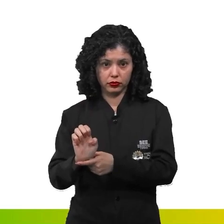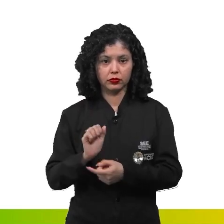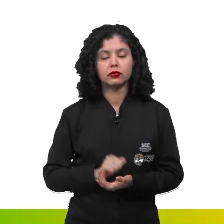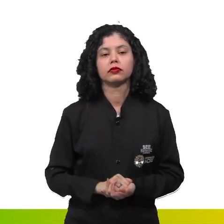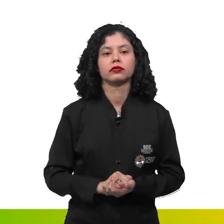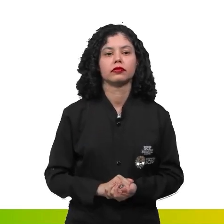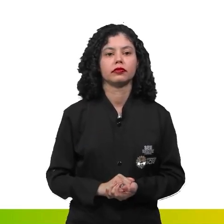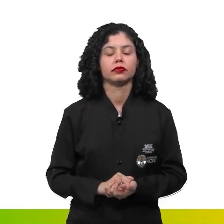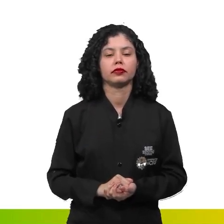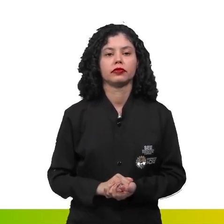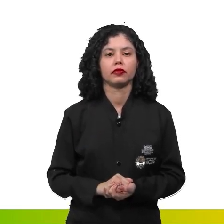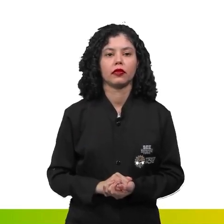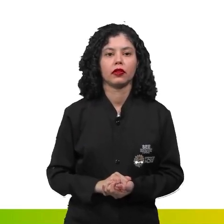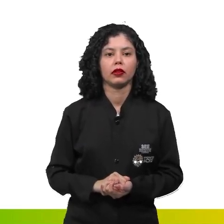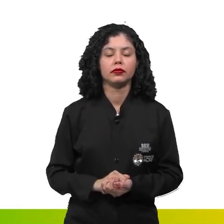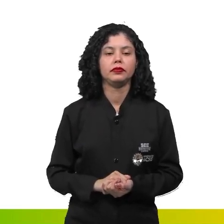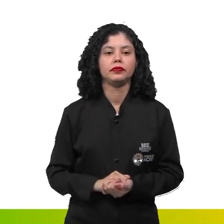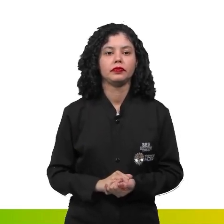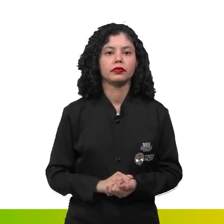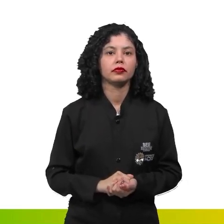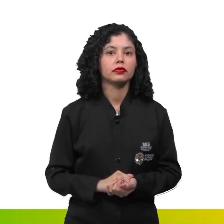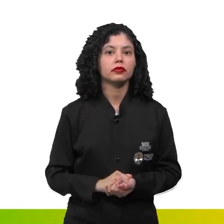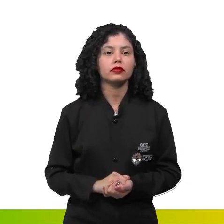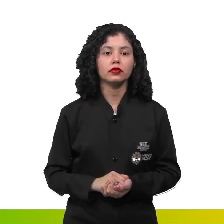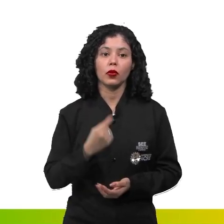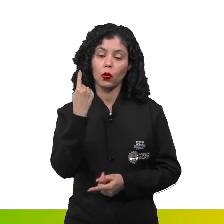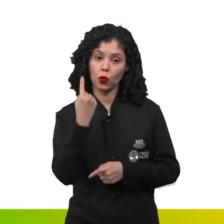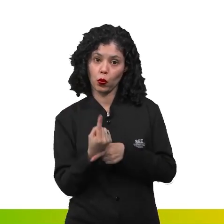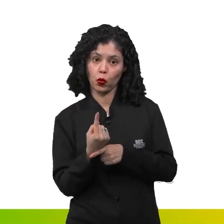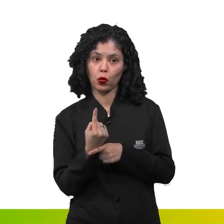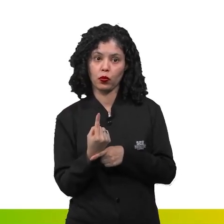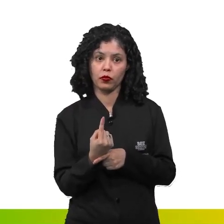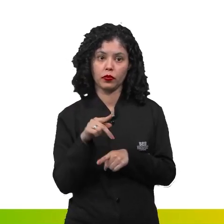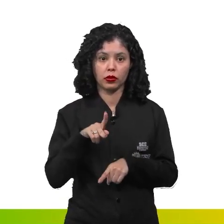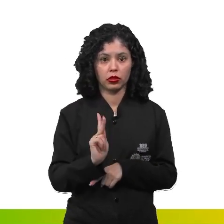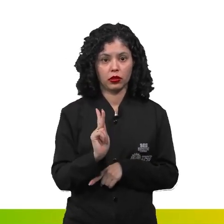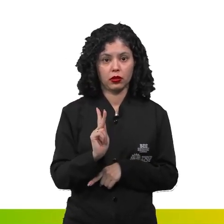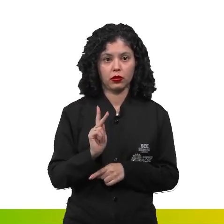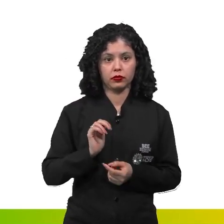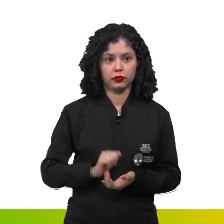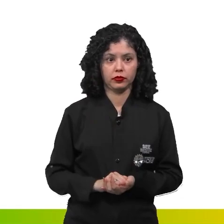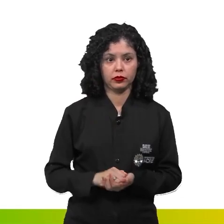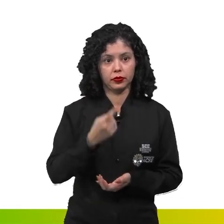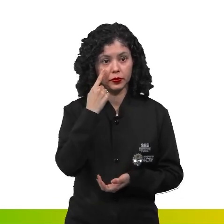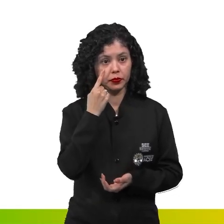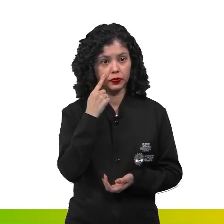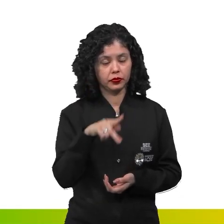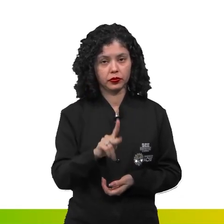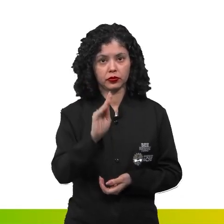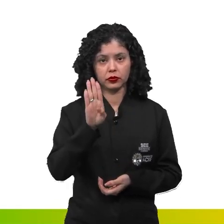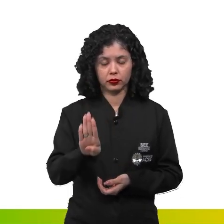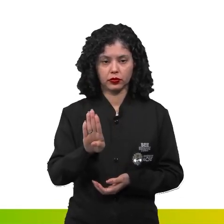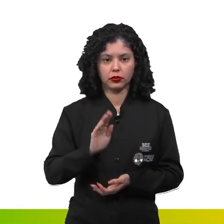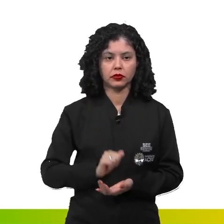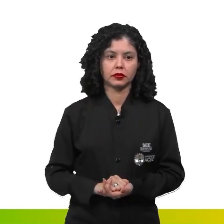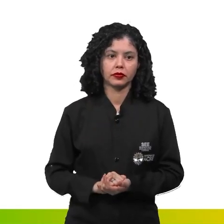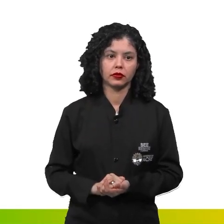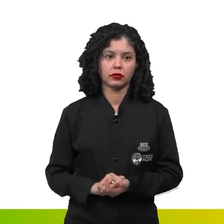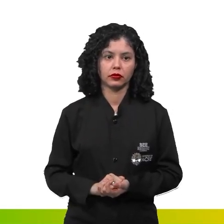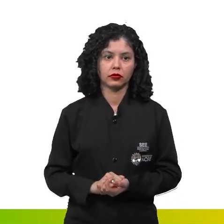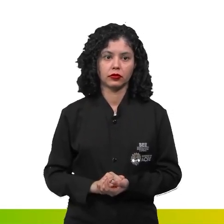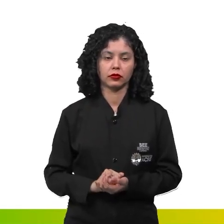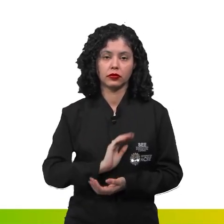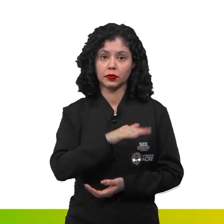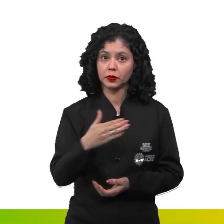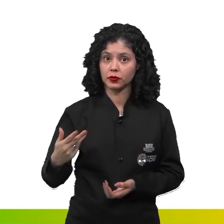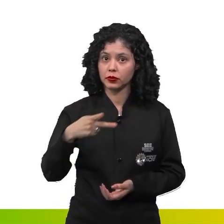2 elevado à 10ª potência de bytes é 1 kilobyte, como você pode ver aqui. E